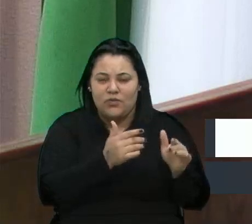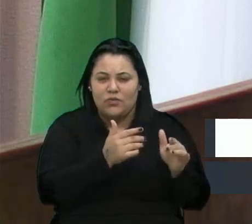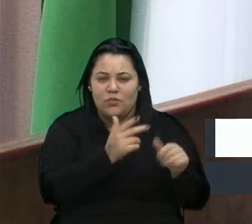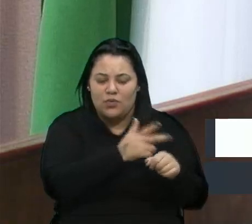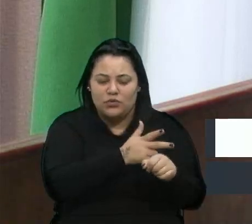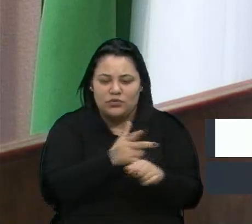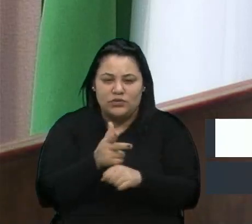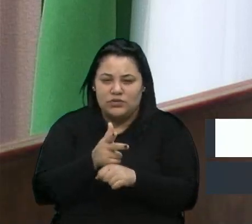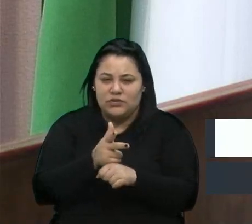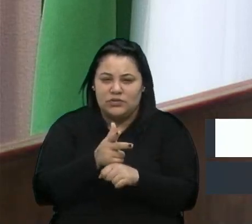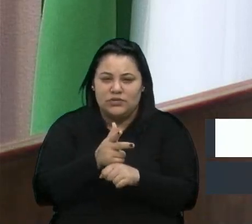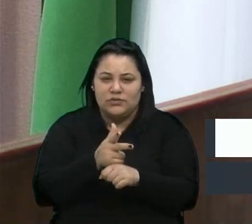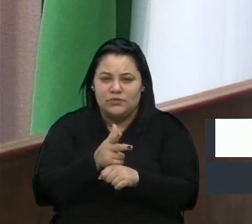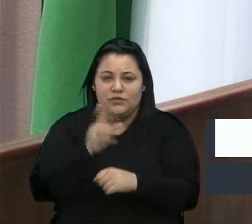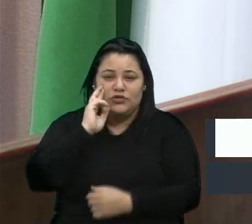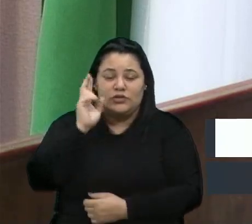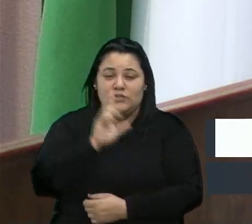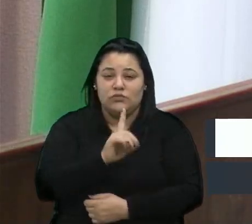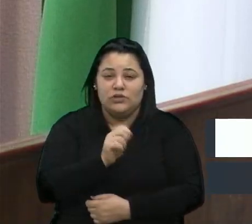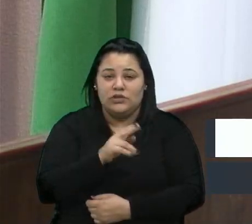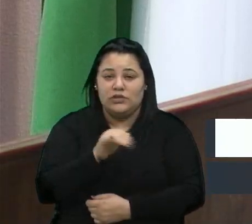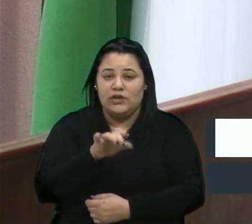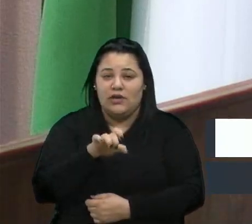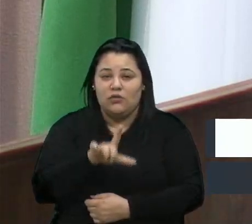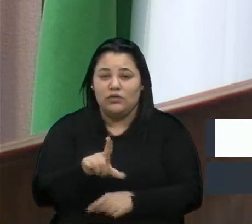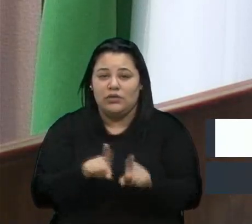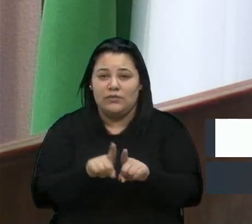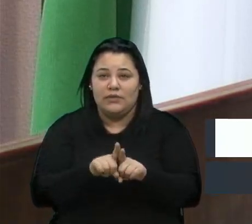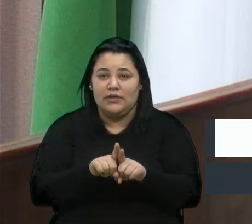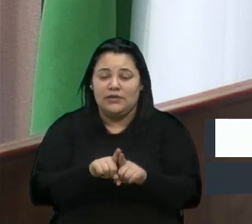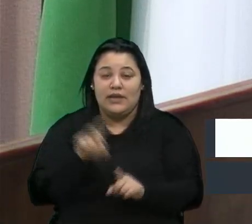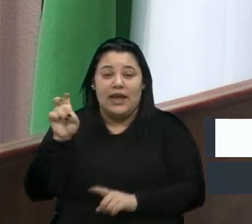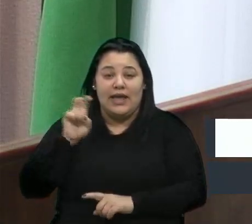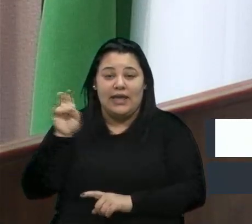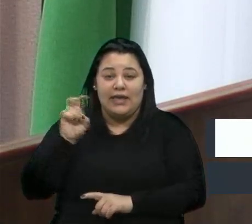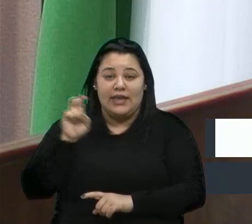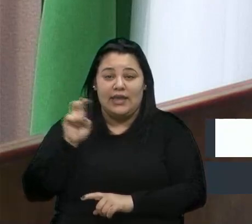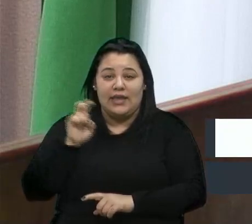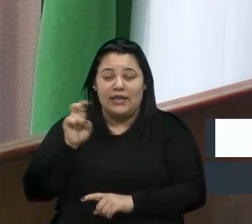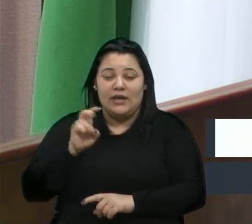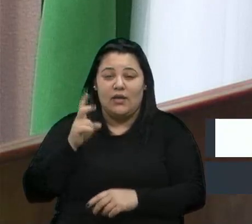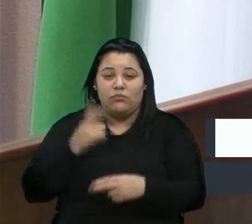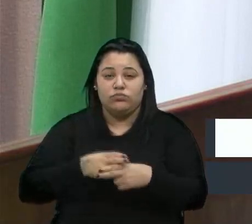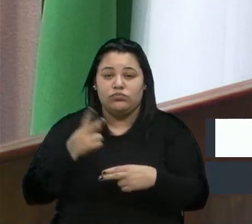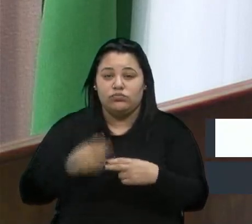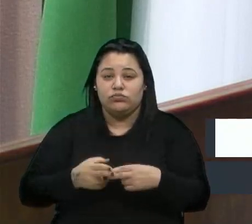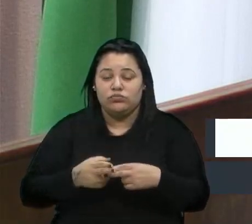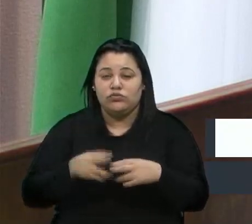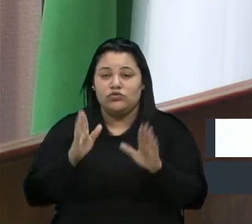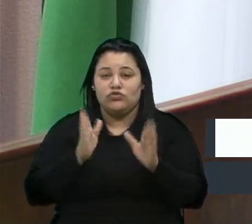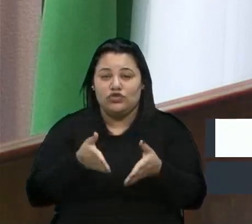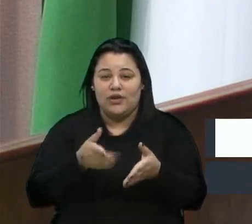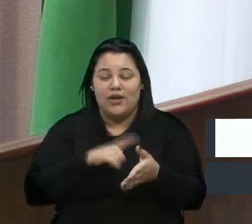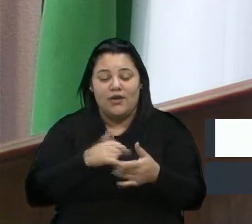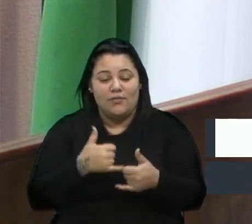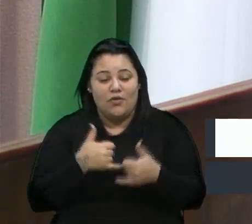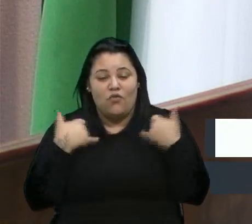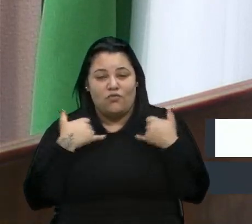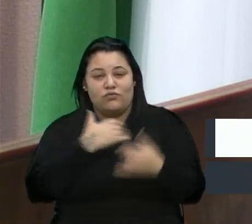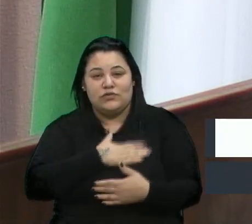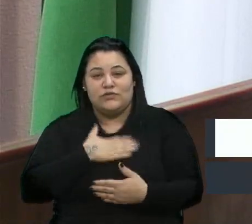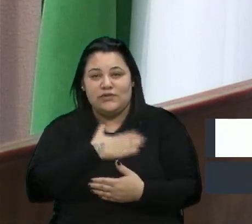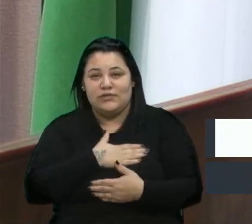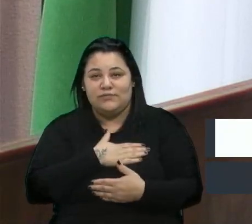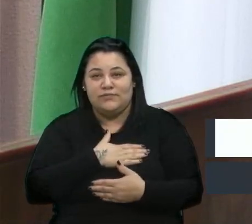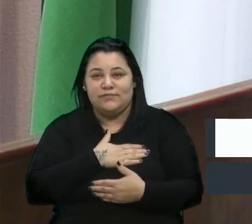direção e edição do Daniel Vargas. É uma série que está na 5ª temporada e que, aliás, para orgulho dessa Casa